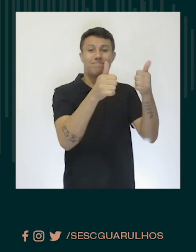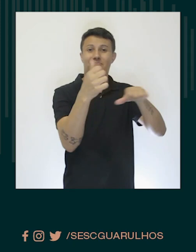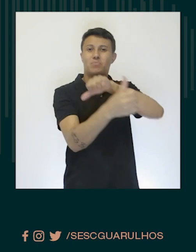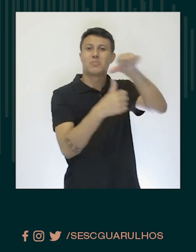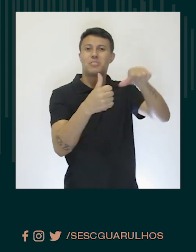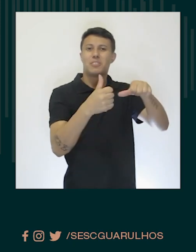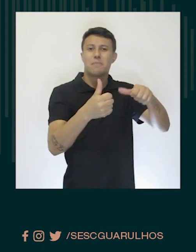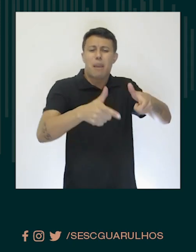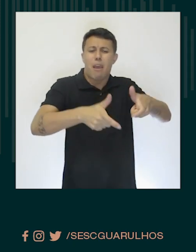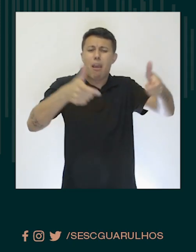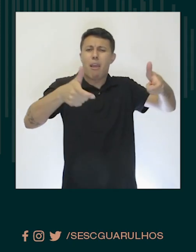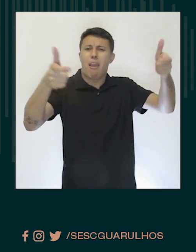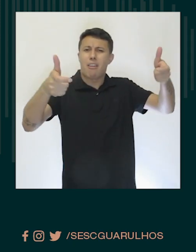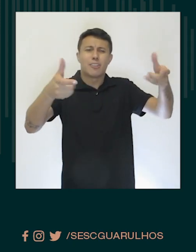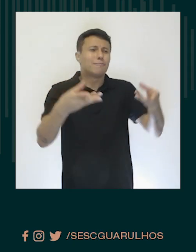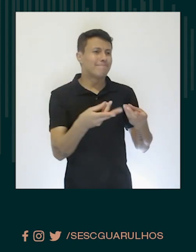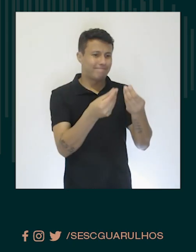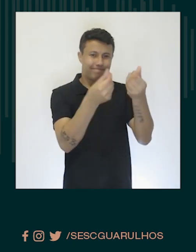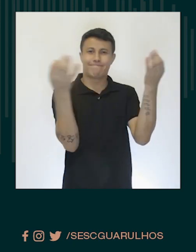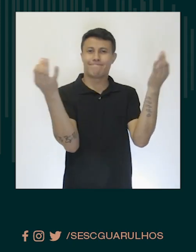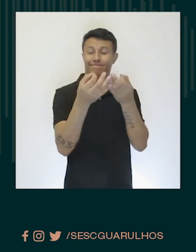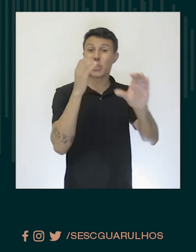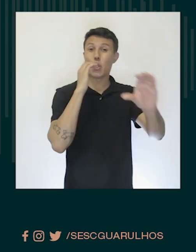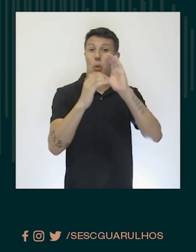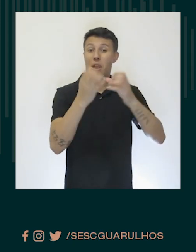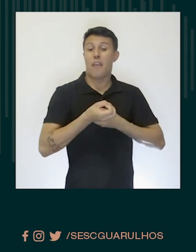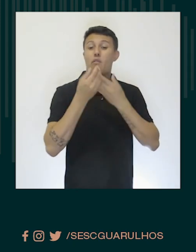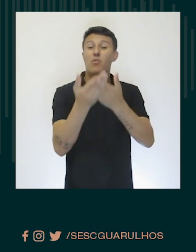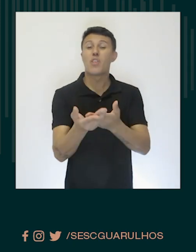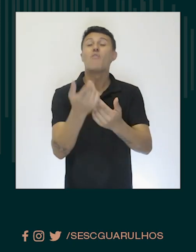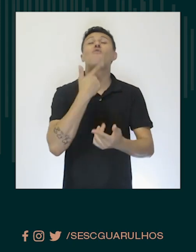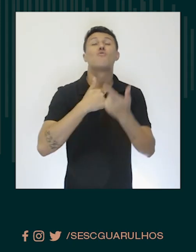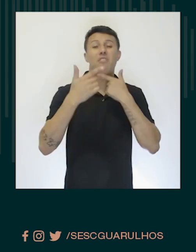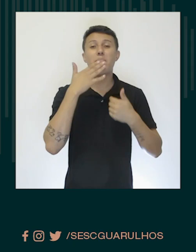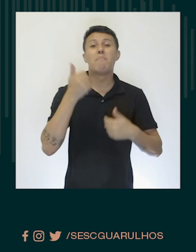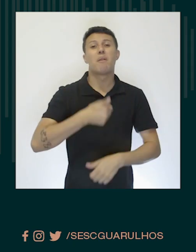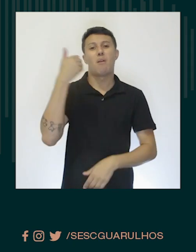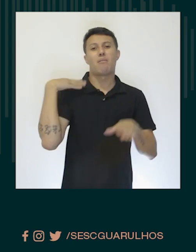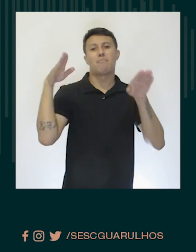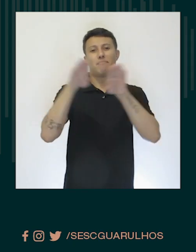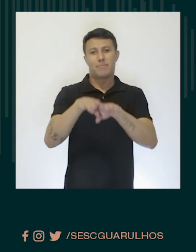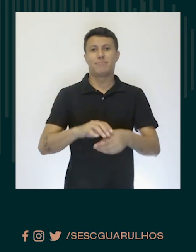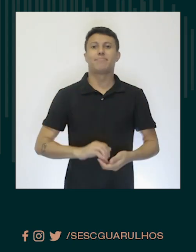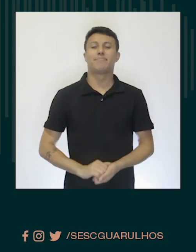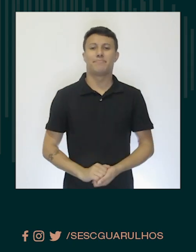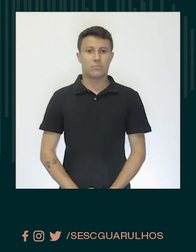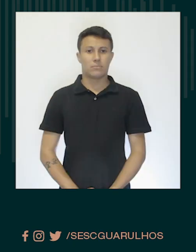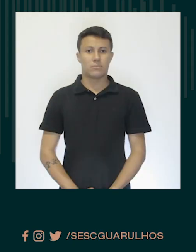pode transformar isso em algo muito maior, muito mais denso e comunicar muito mais o que a gente queria de uma forma mais profunda.